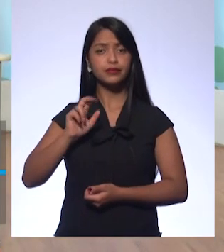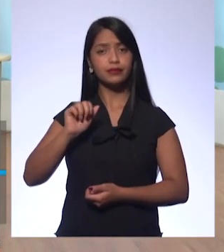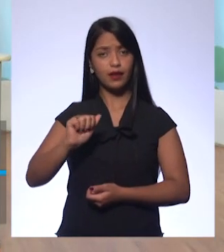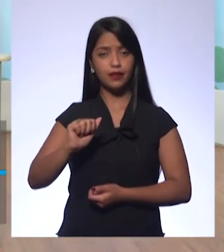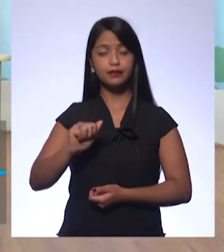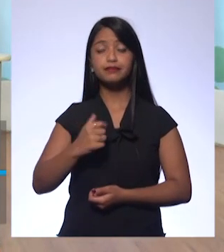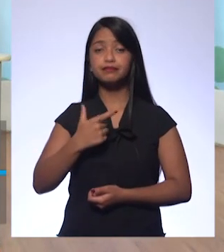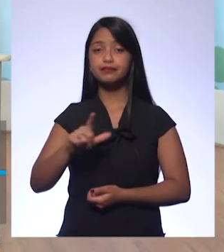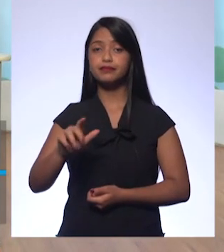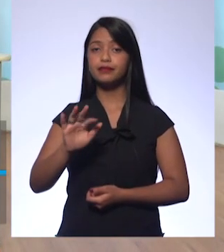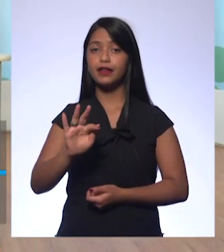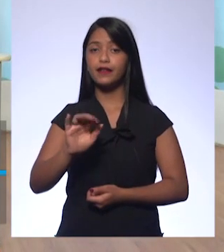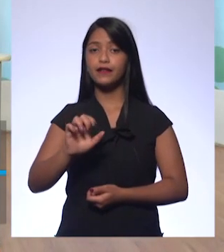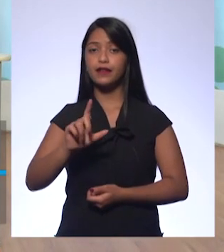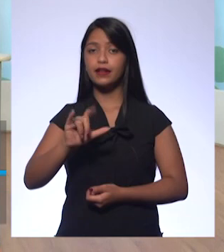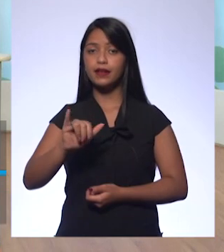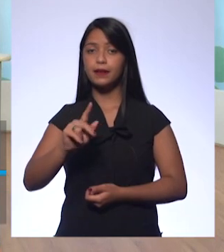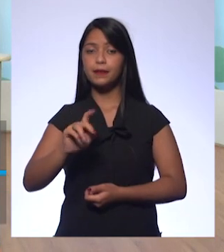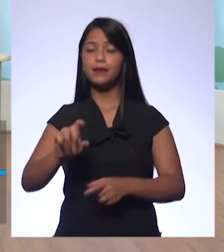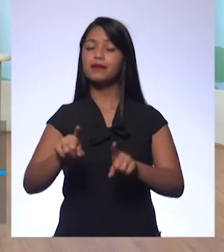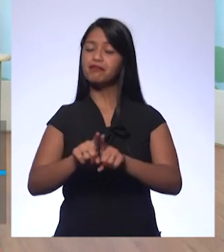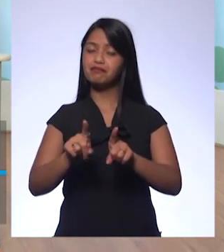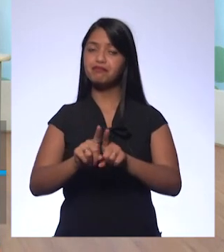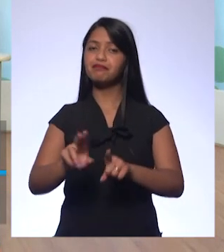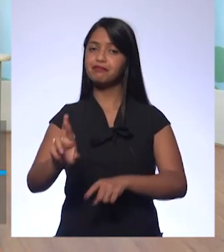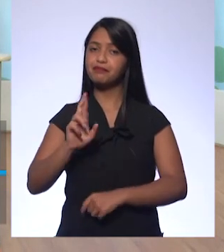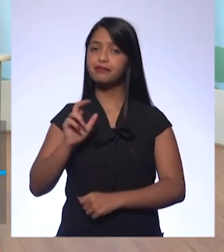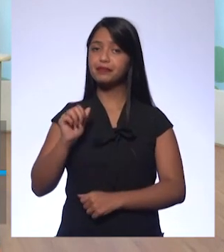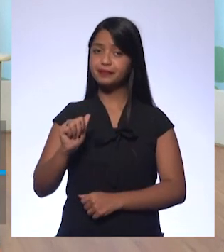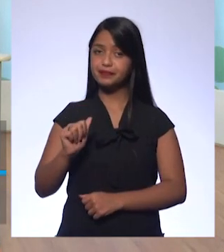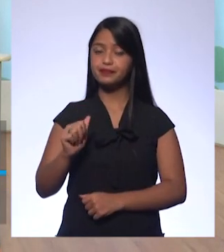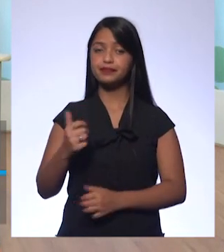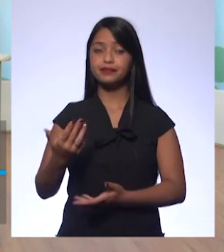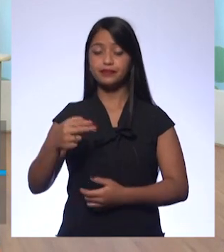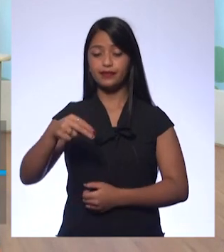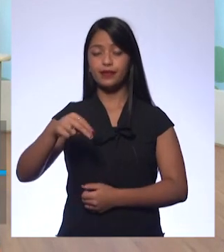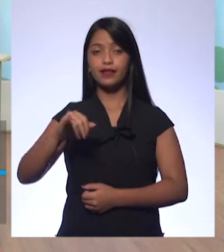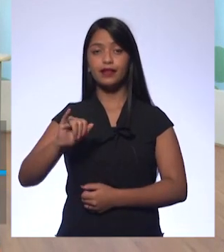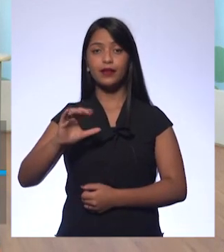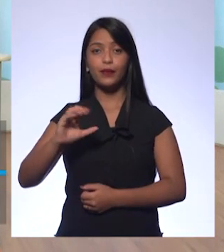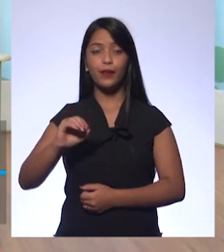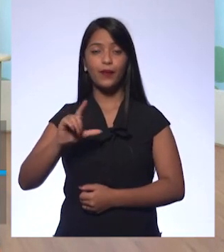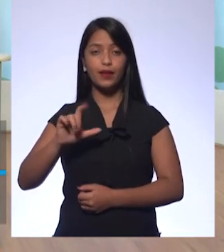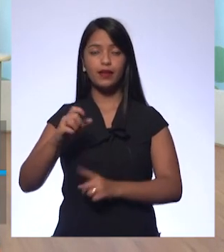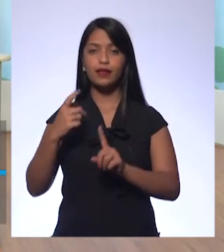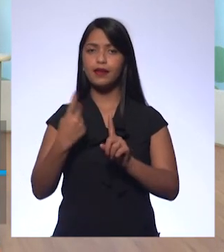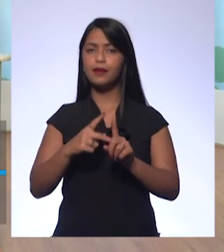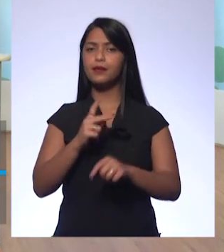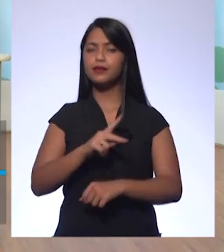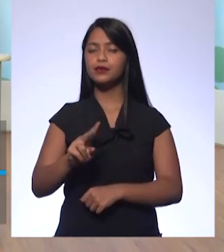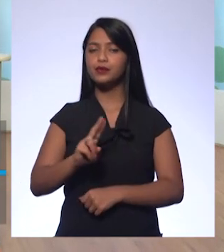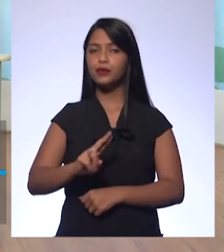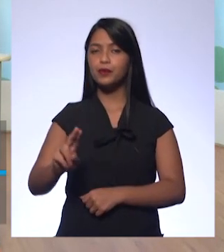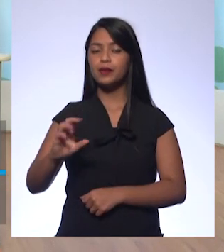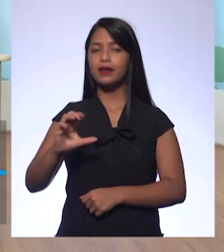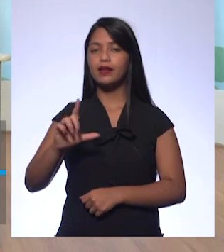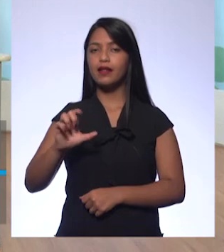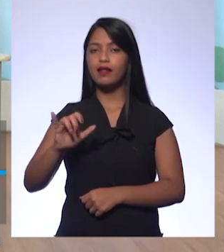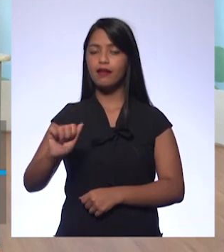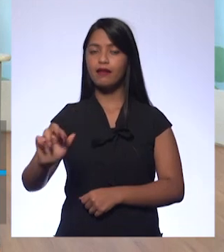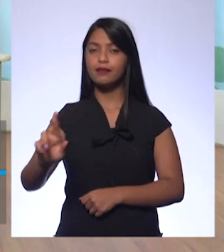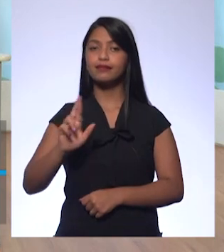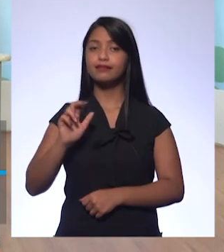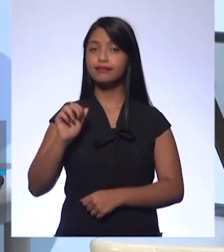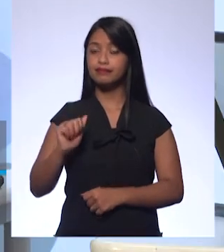Eduardo Maciel, A, da Pro Cleusa. A Nicole, da Pro Elia, também colocou A. A maioria, Dani, está colocando